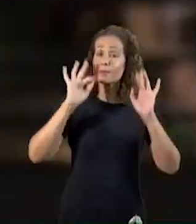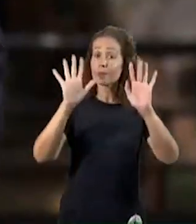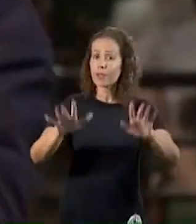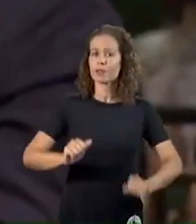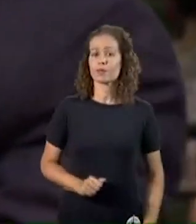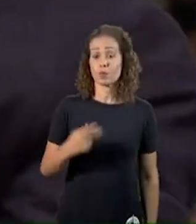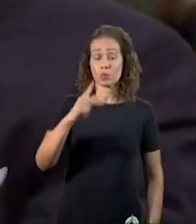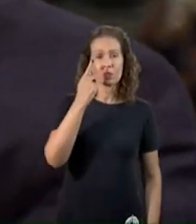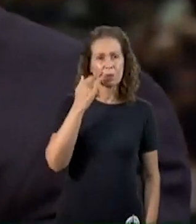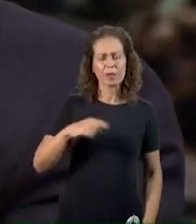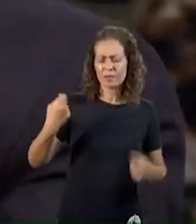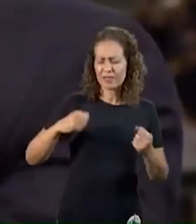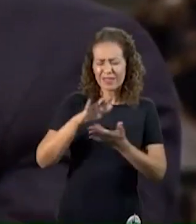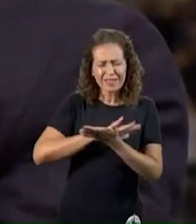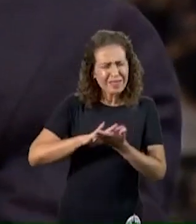seu.